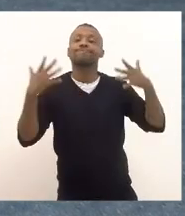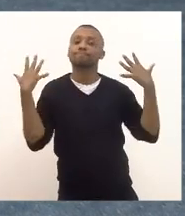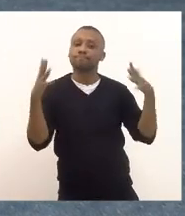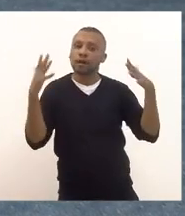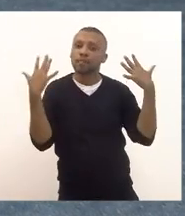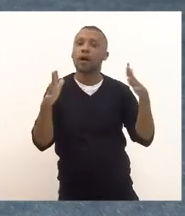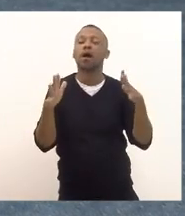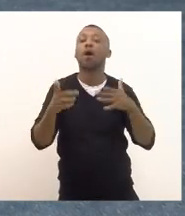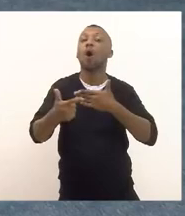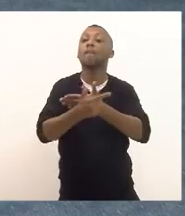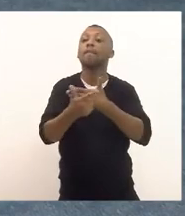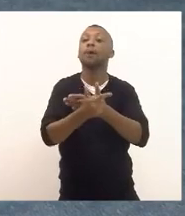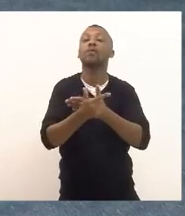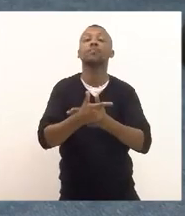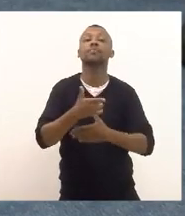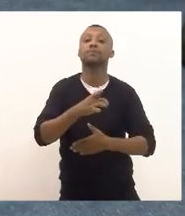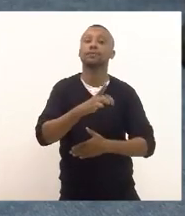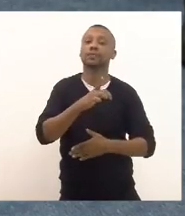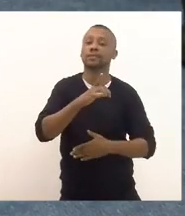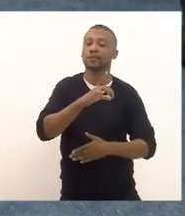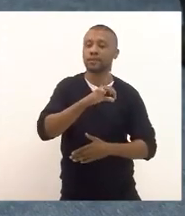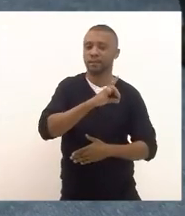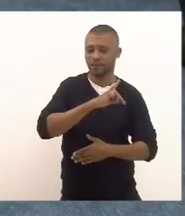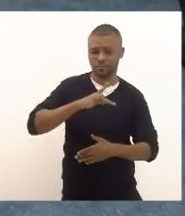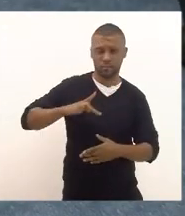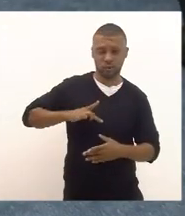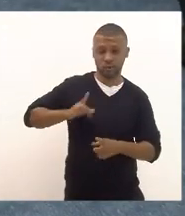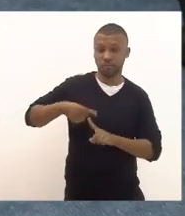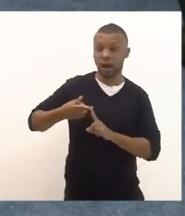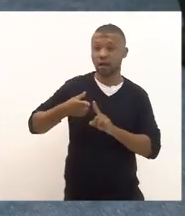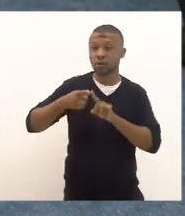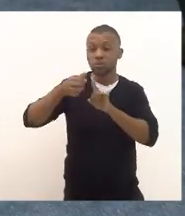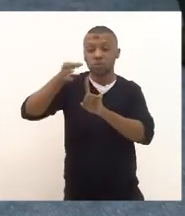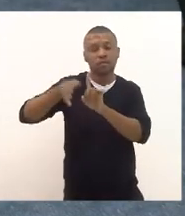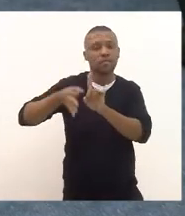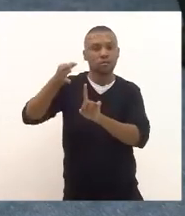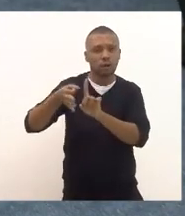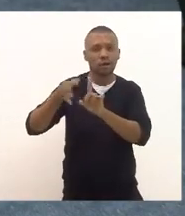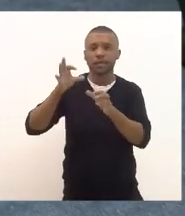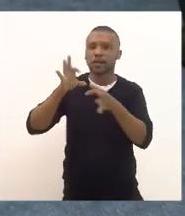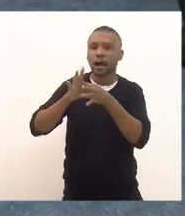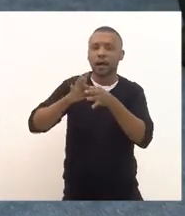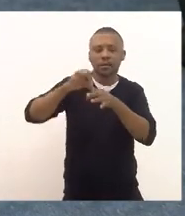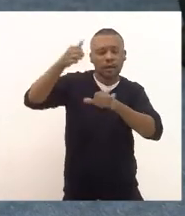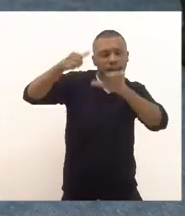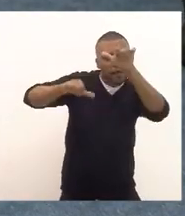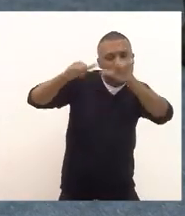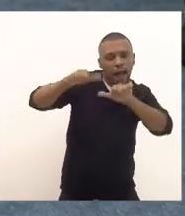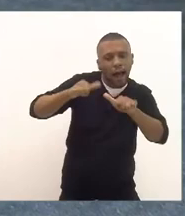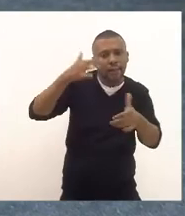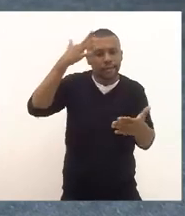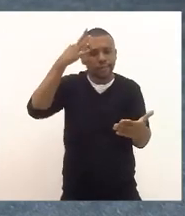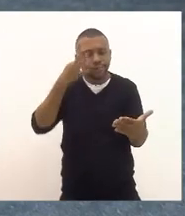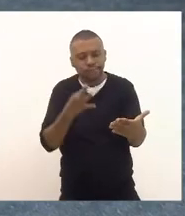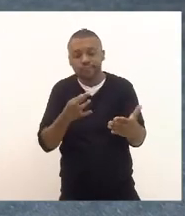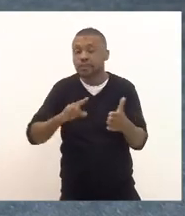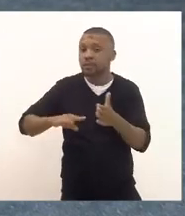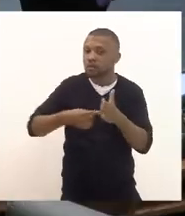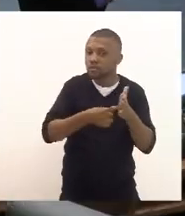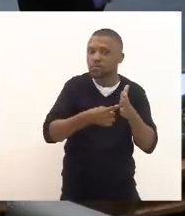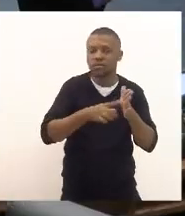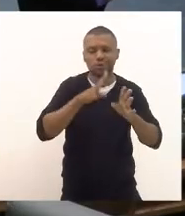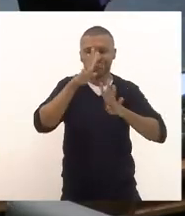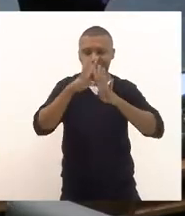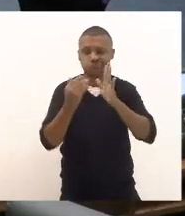ao papel da Defensoria e do Defensor que está diretamente envolvido na análise e na denúncia dos malfeitos nesta